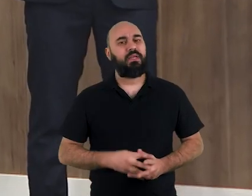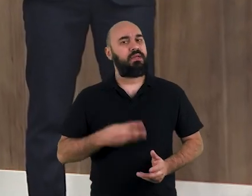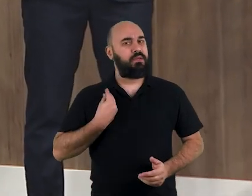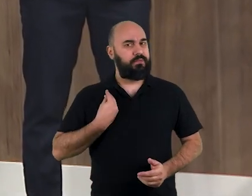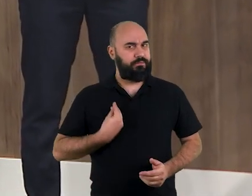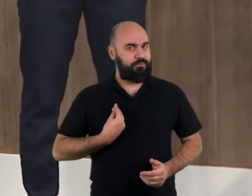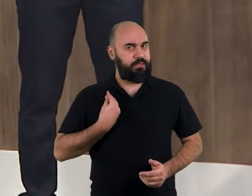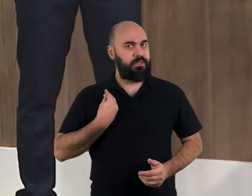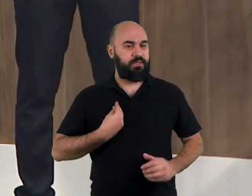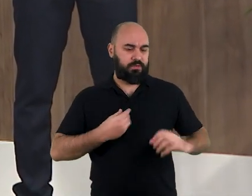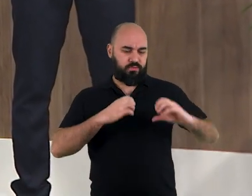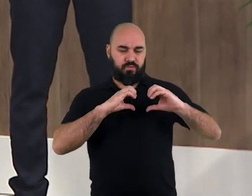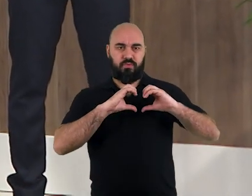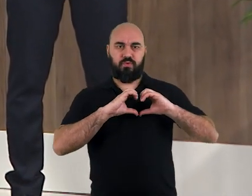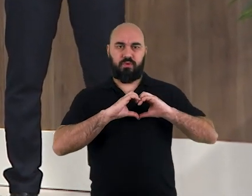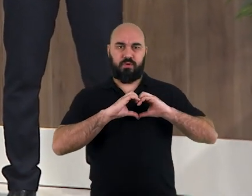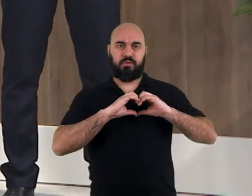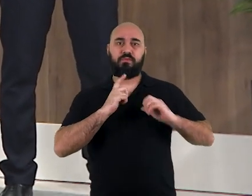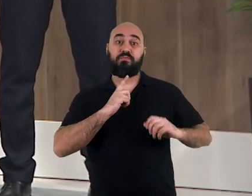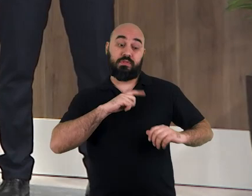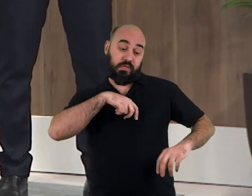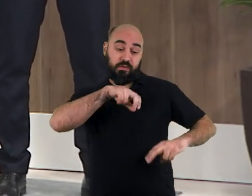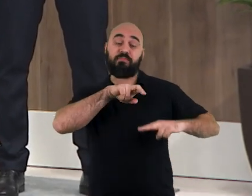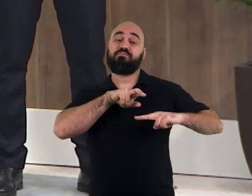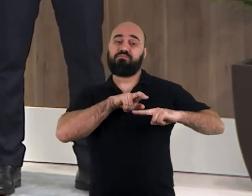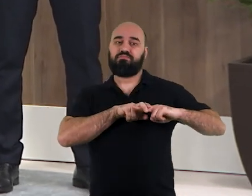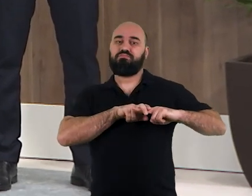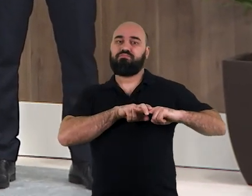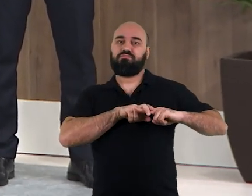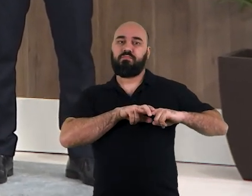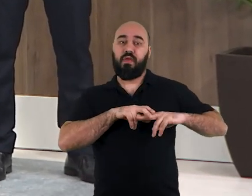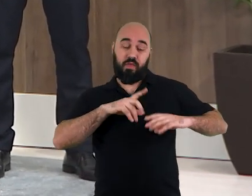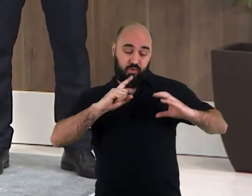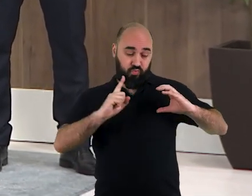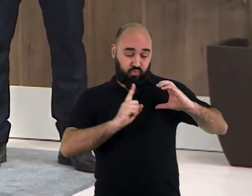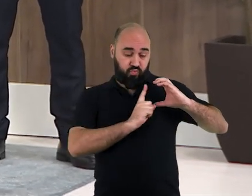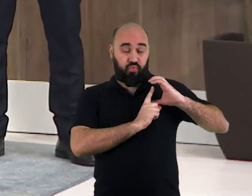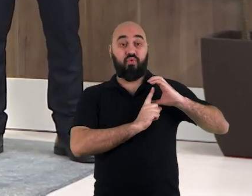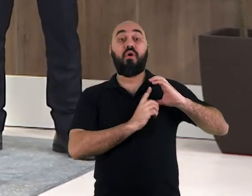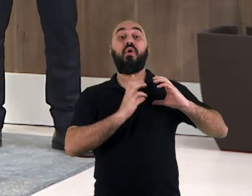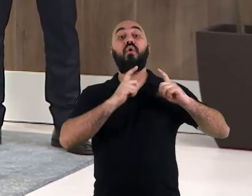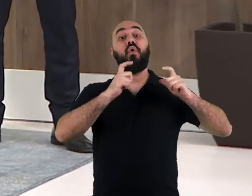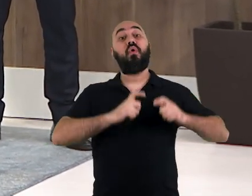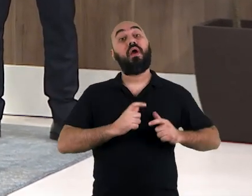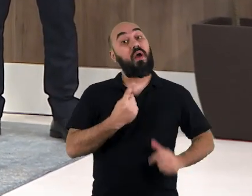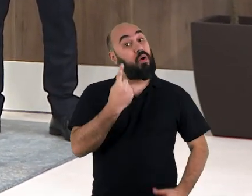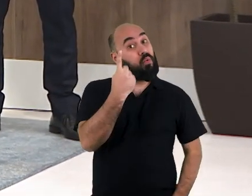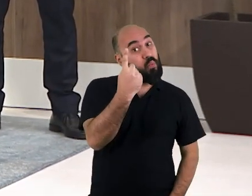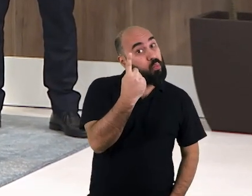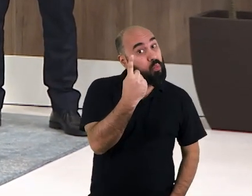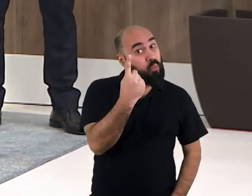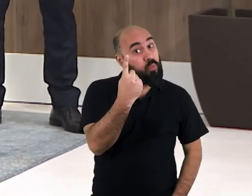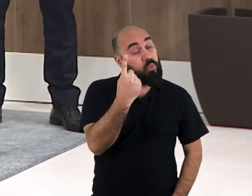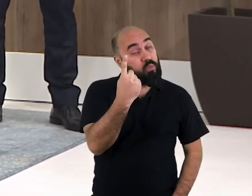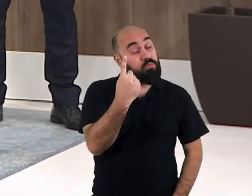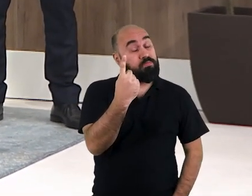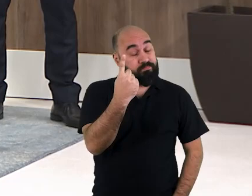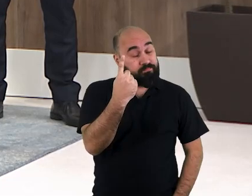trono do viver, só existe lugar para um,